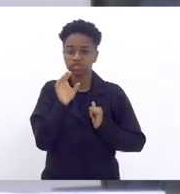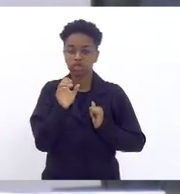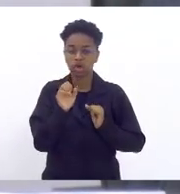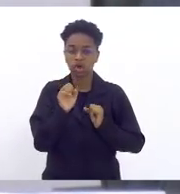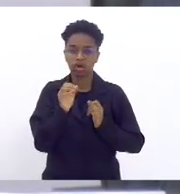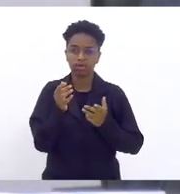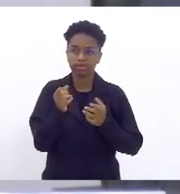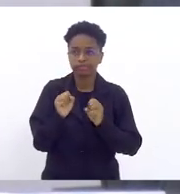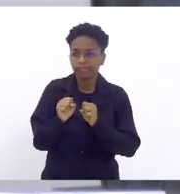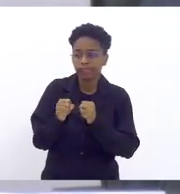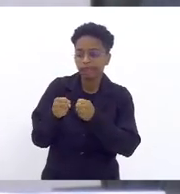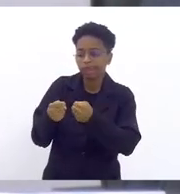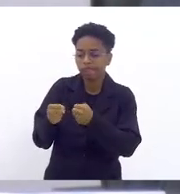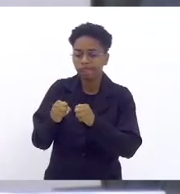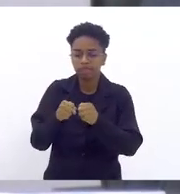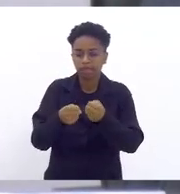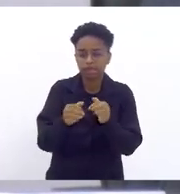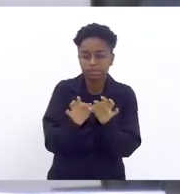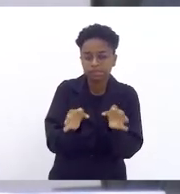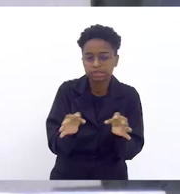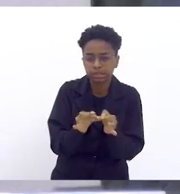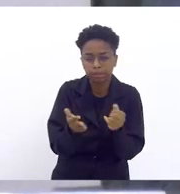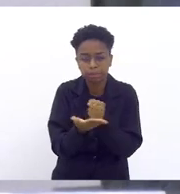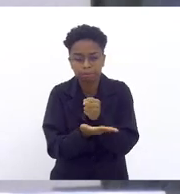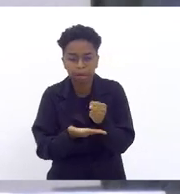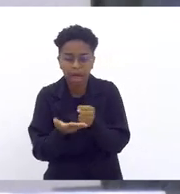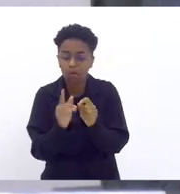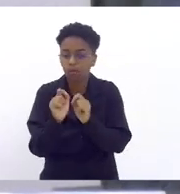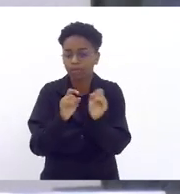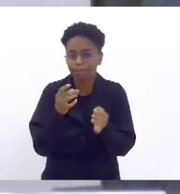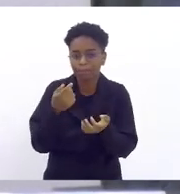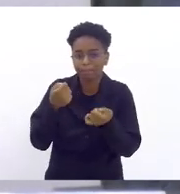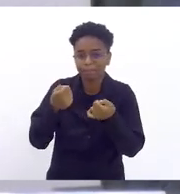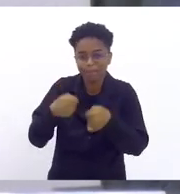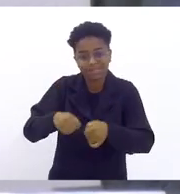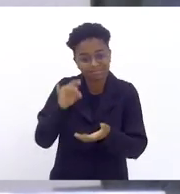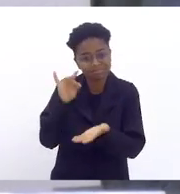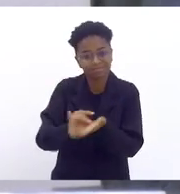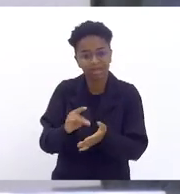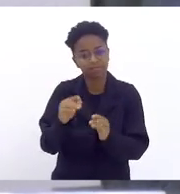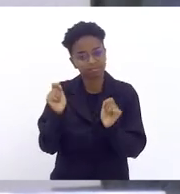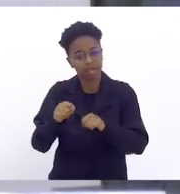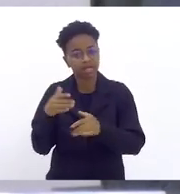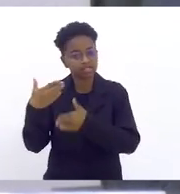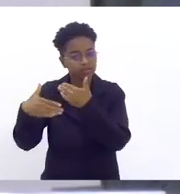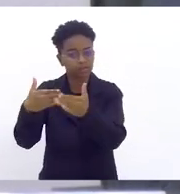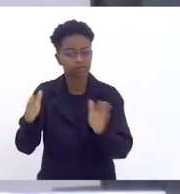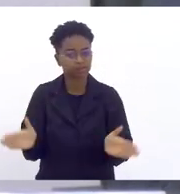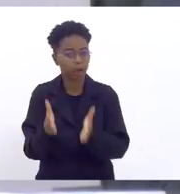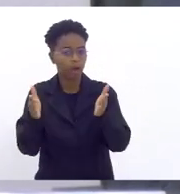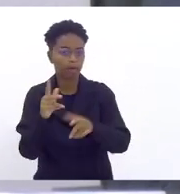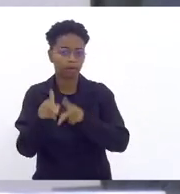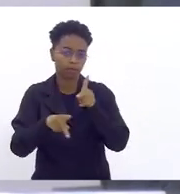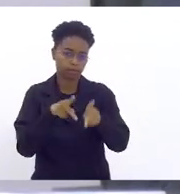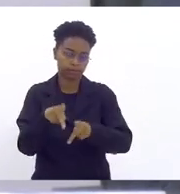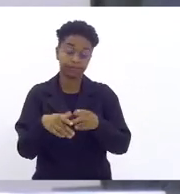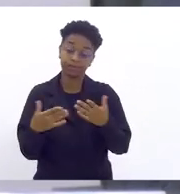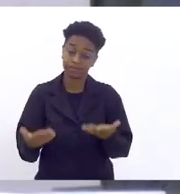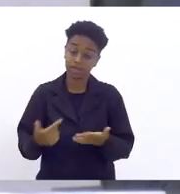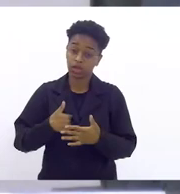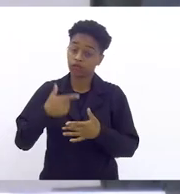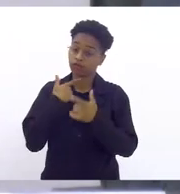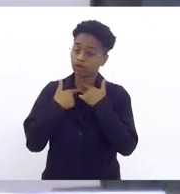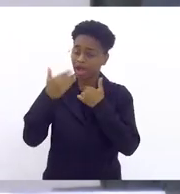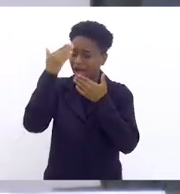das suas necessidades na defesa daquilo que é necessário para o desenvolvimento da sua população Então eu queria